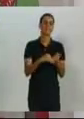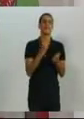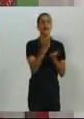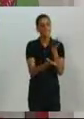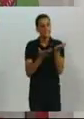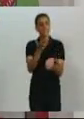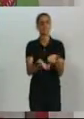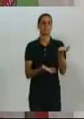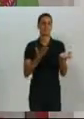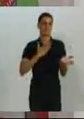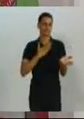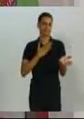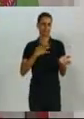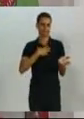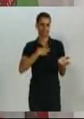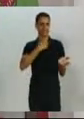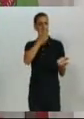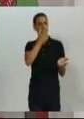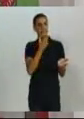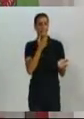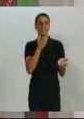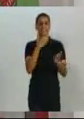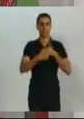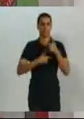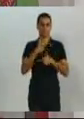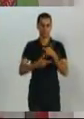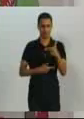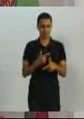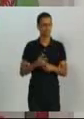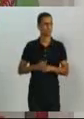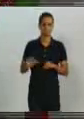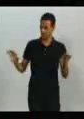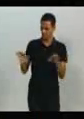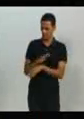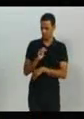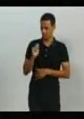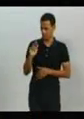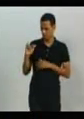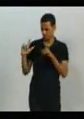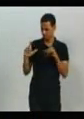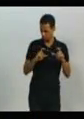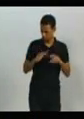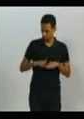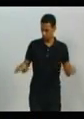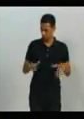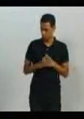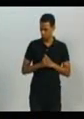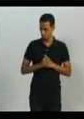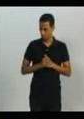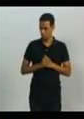realmente o bairro precisa. Acabou as fotos, Ari? Nós temos também lá